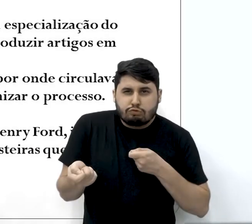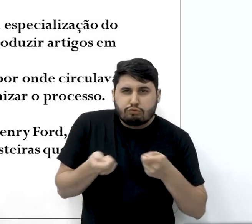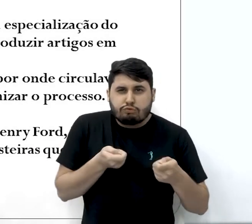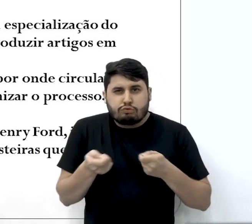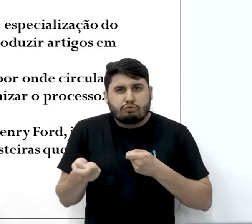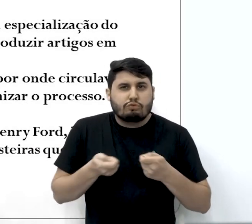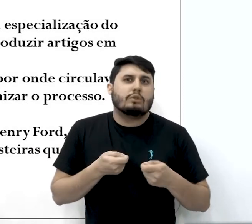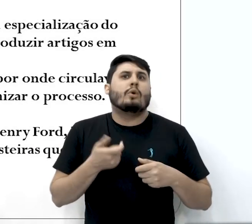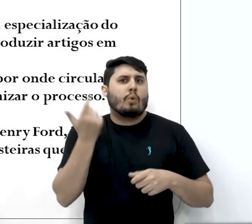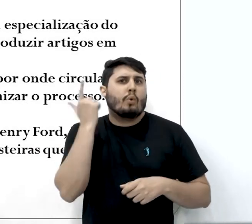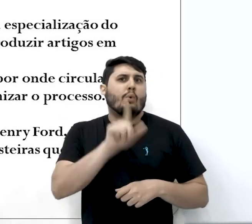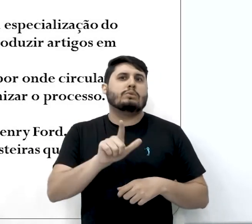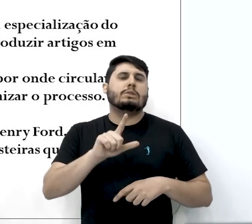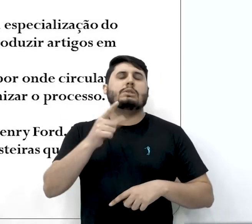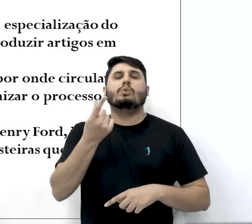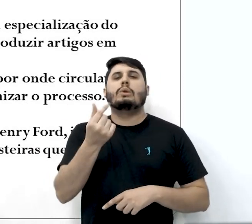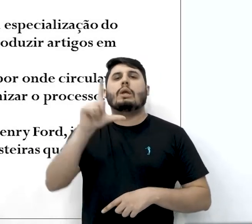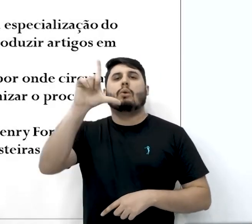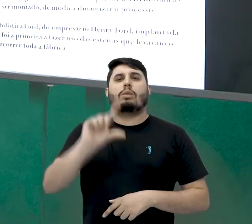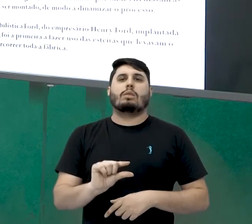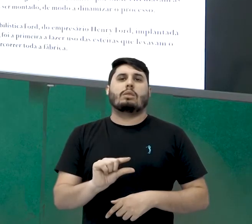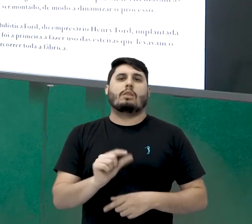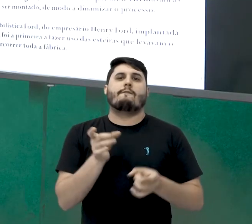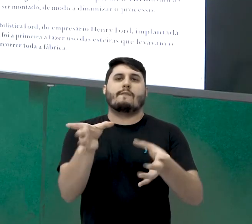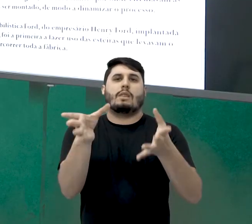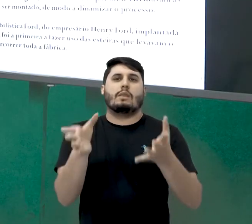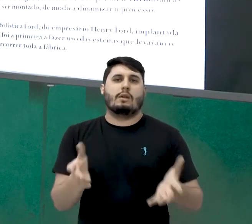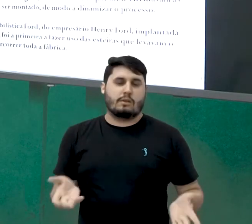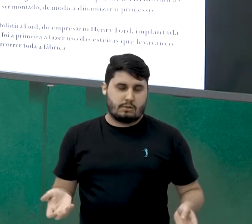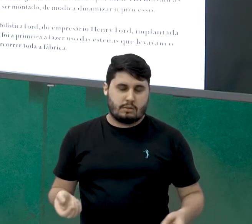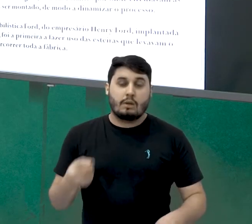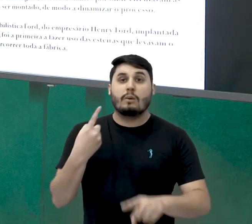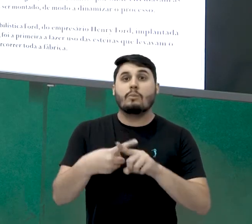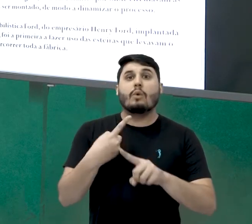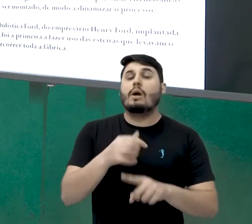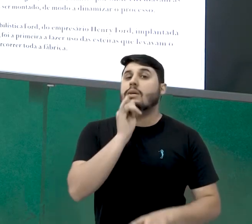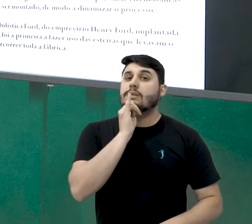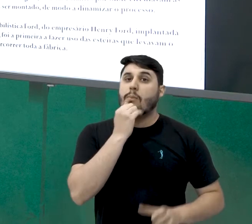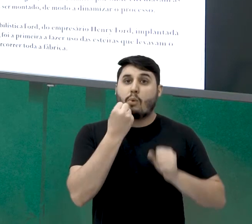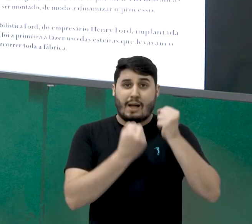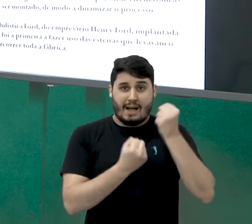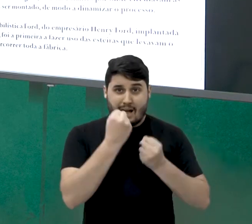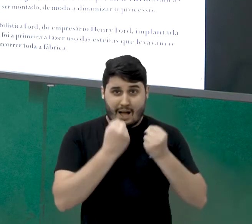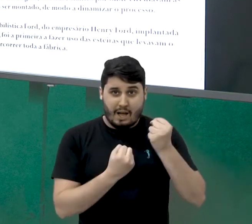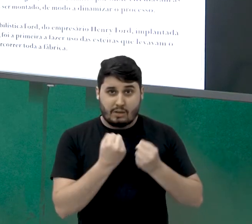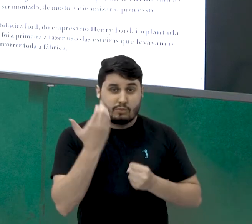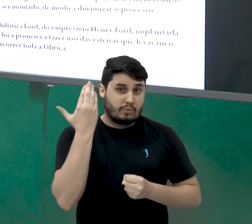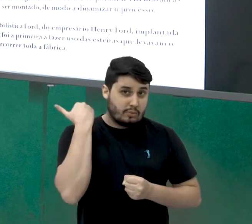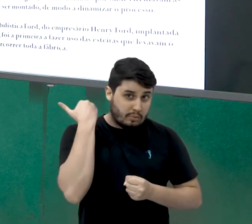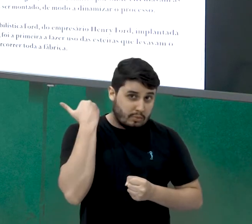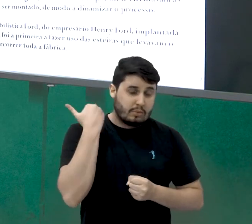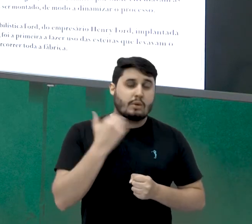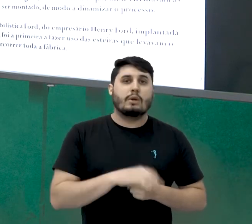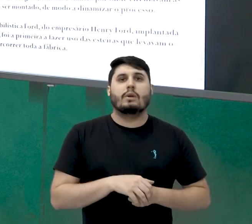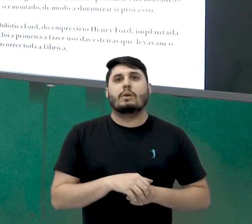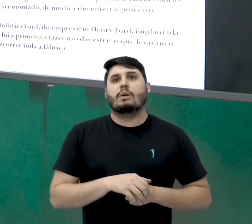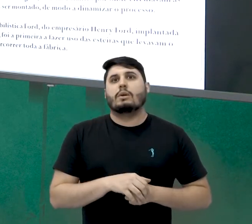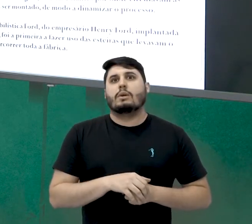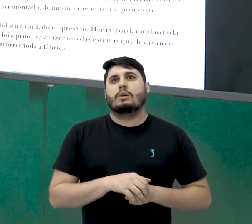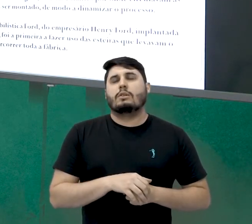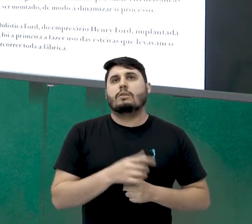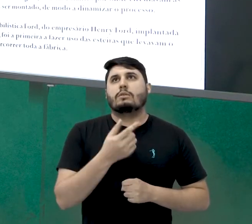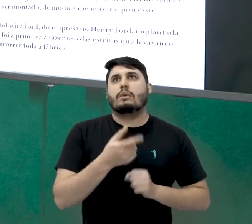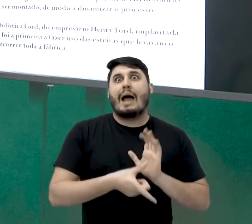exemplo, quando a gente vai falar sobre o Ford T, o modelo T ele era vendido na época, antes do sistema Fordista, por